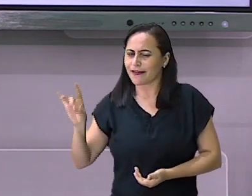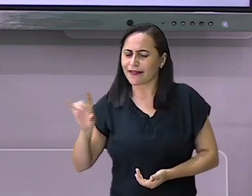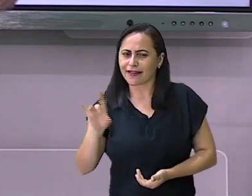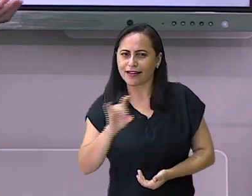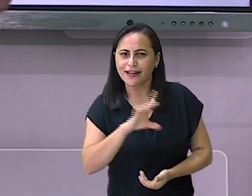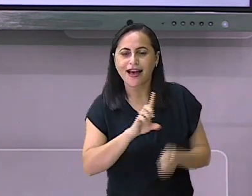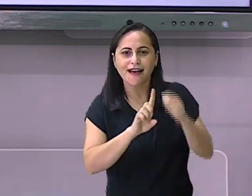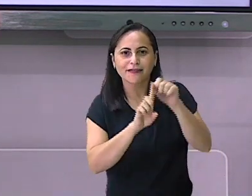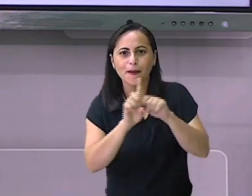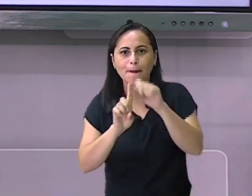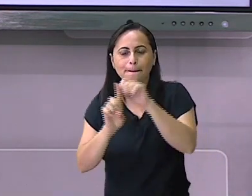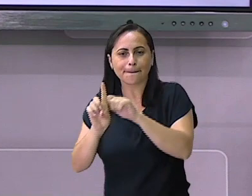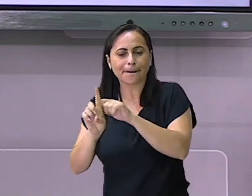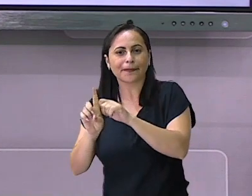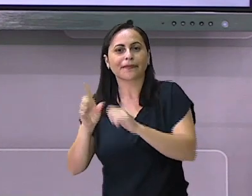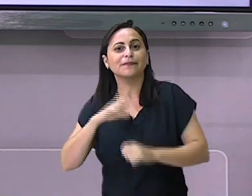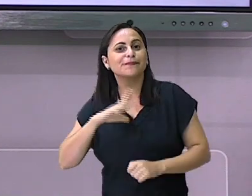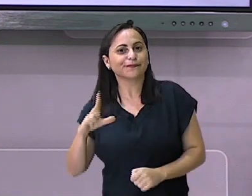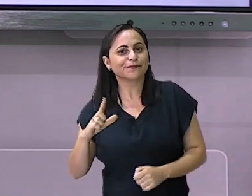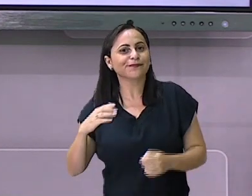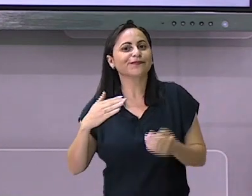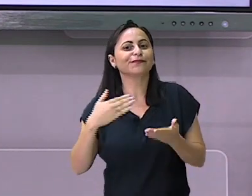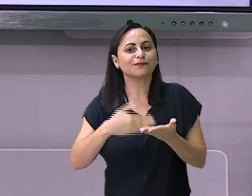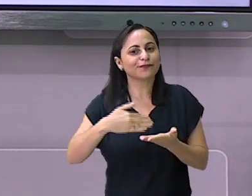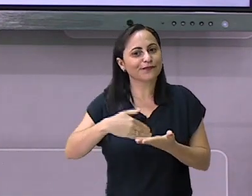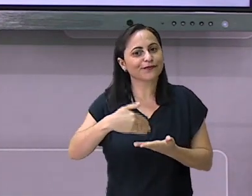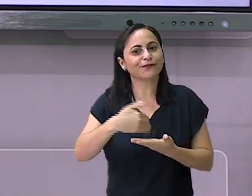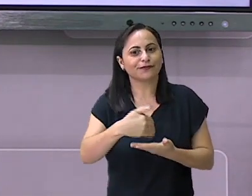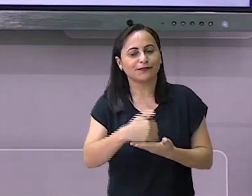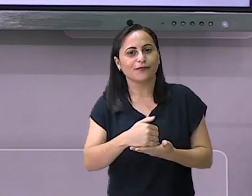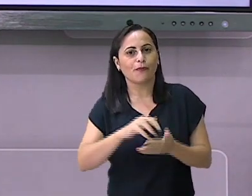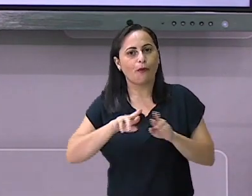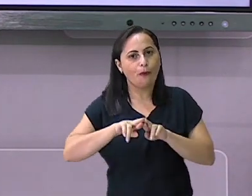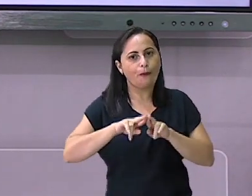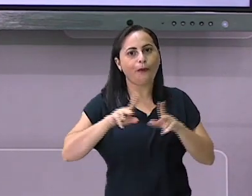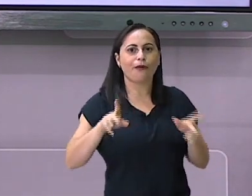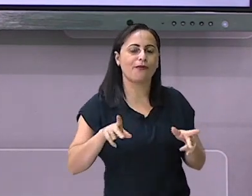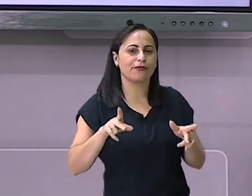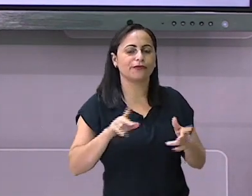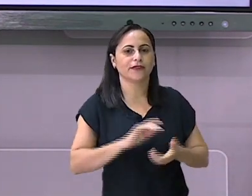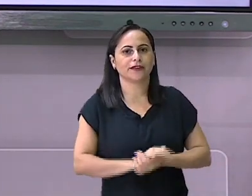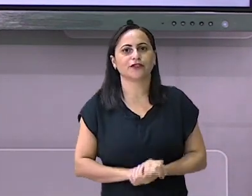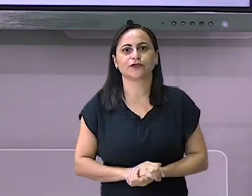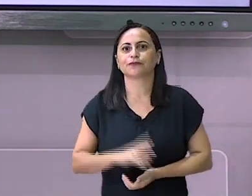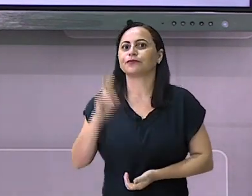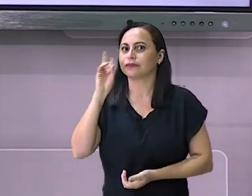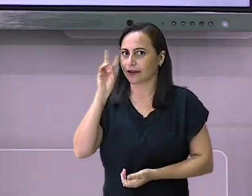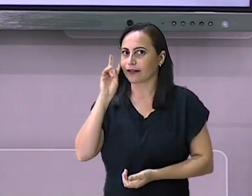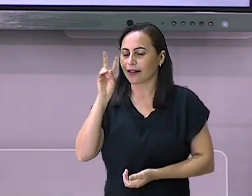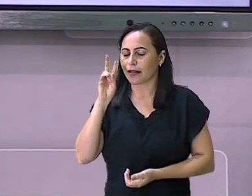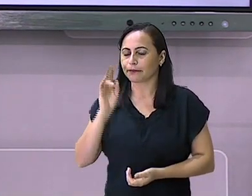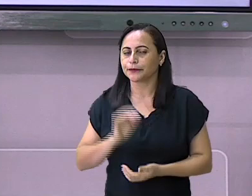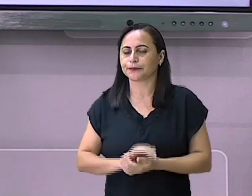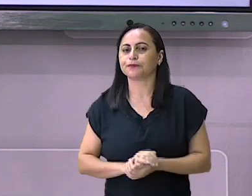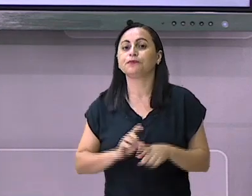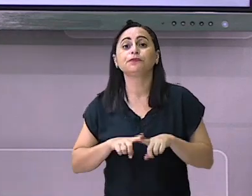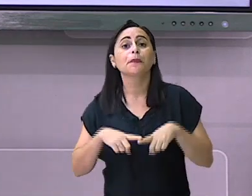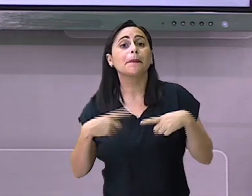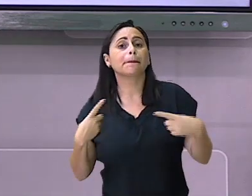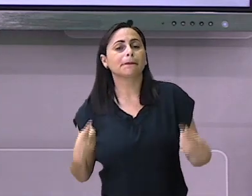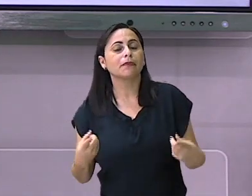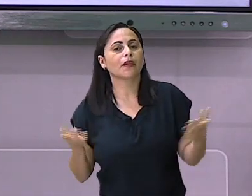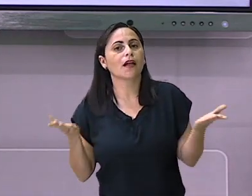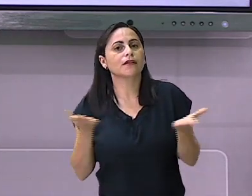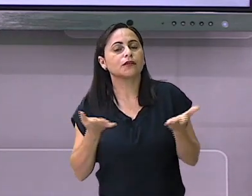mês. Ah, agora vocês se lembraram. Mas hoje nós vamos falar